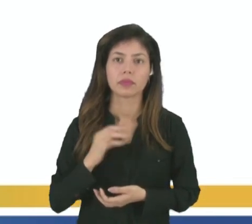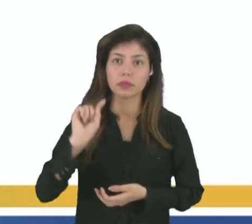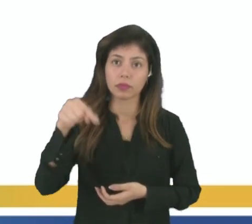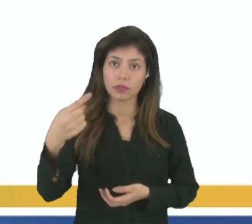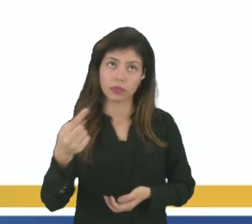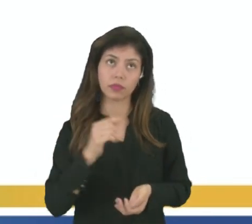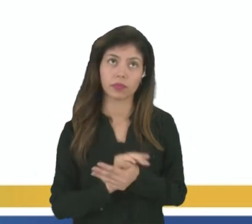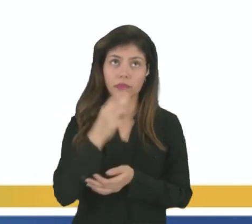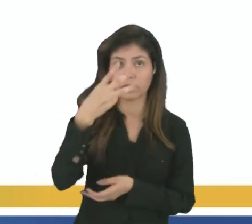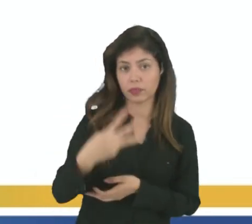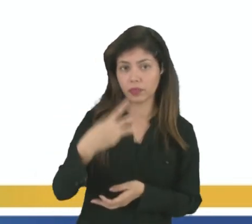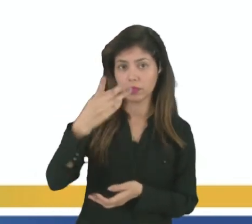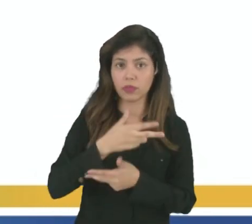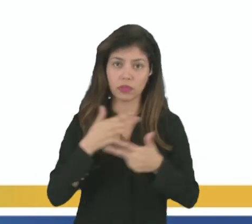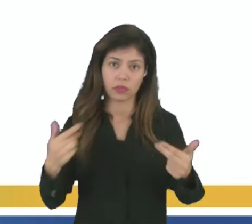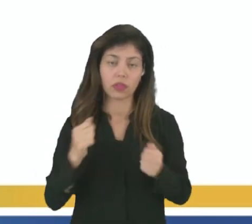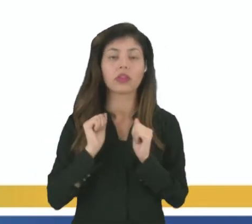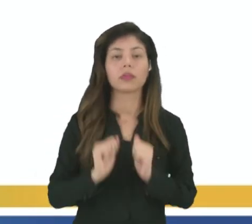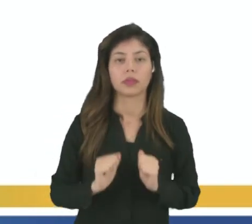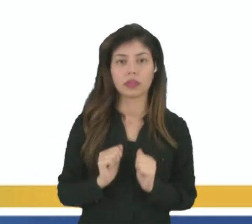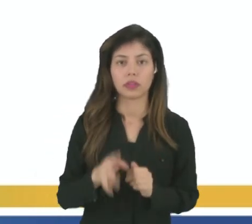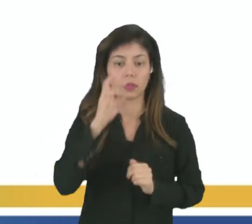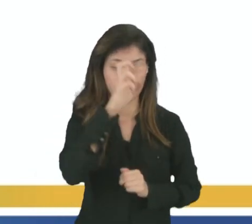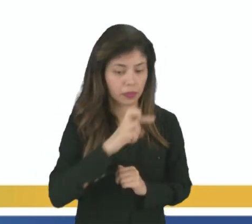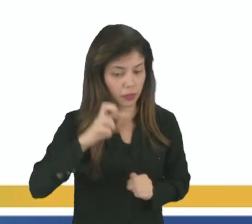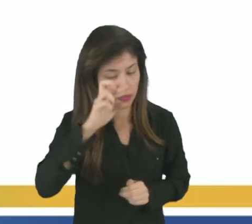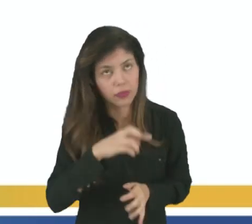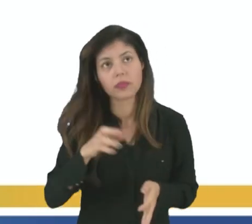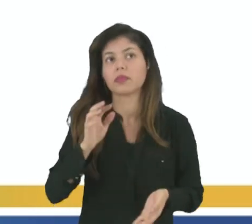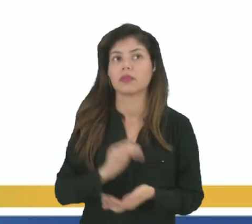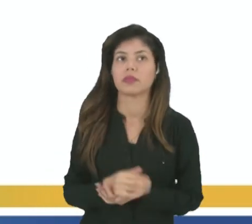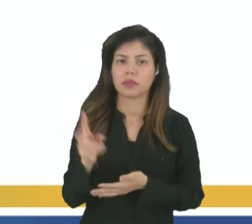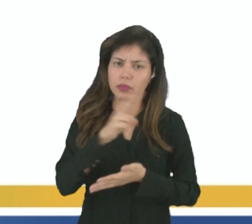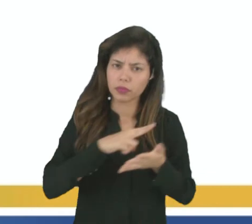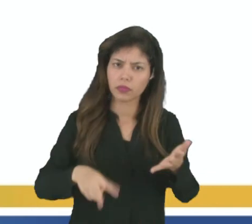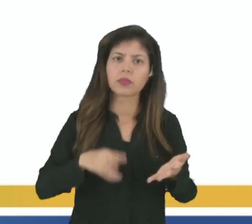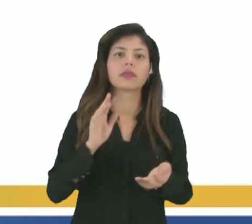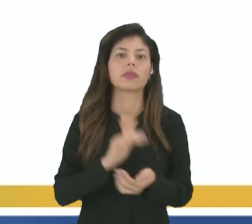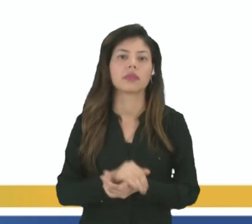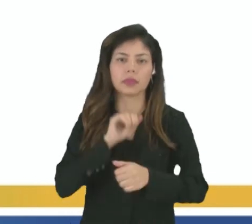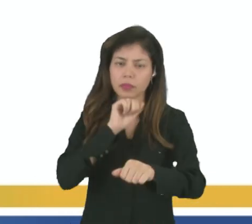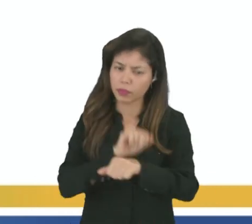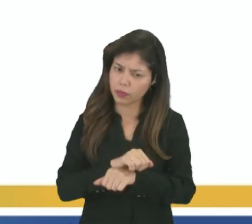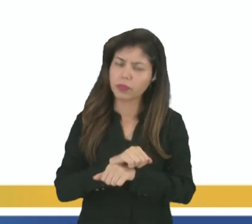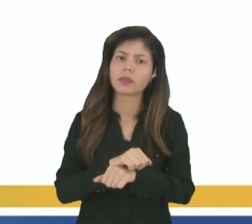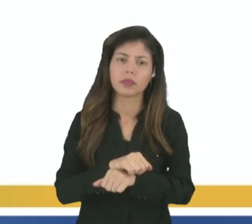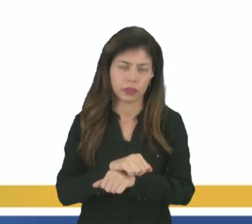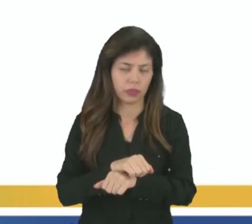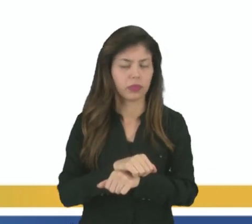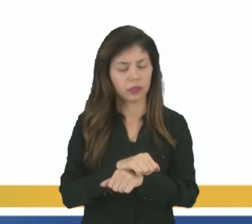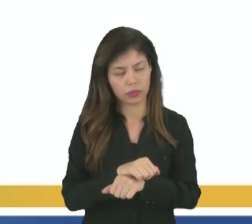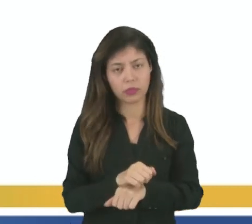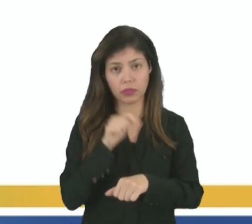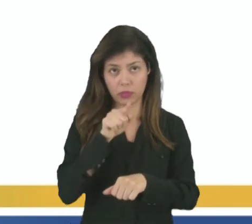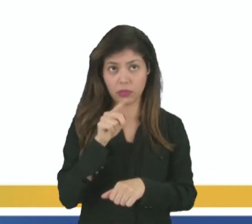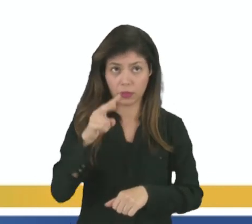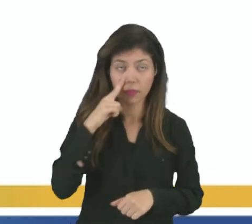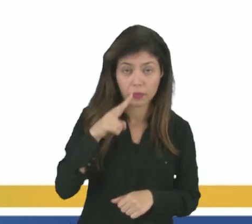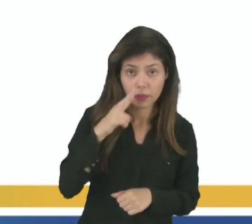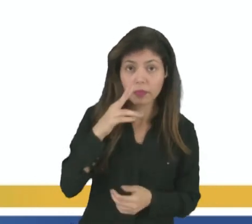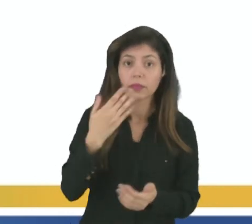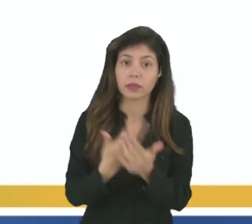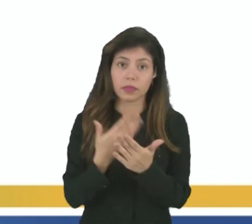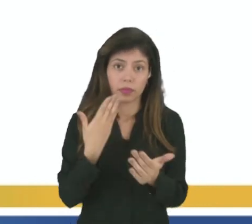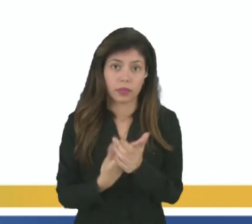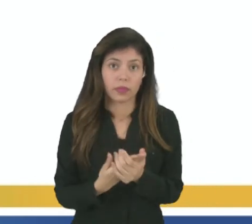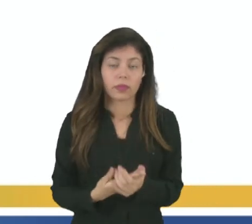depois, 3 coisas aqui que vocês têm que analisar. Leiam direitinho, parem o slide quando você estiver revendo essa